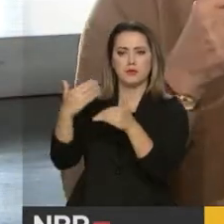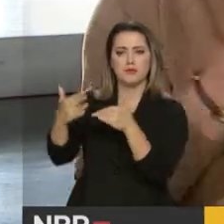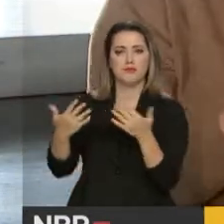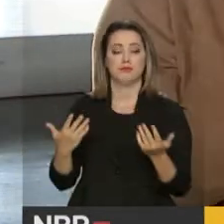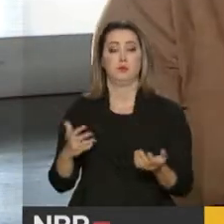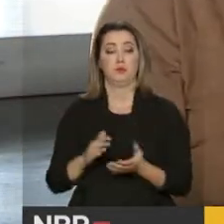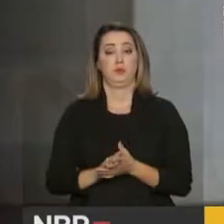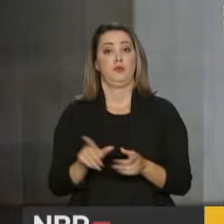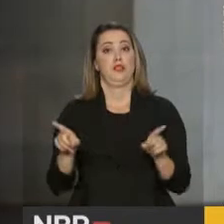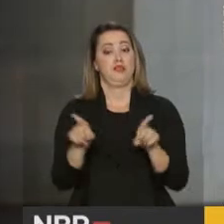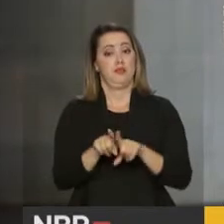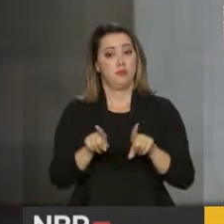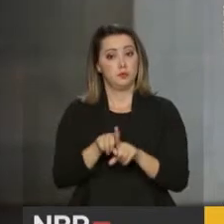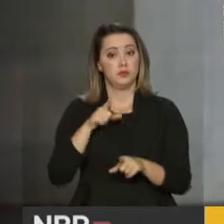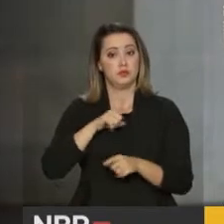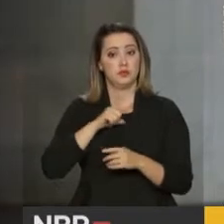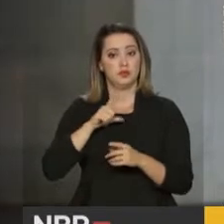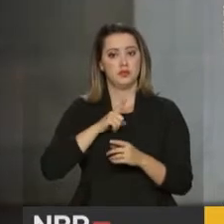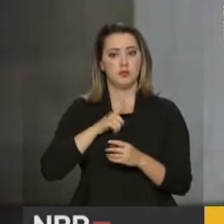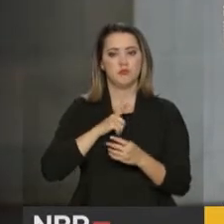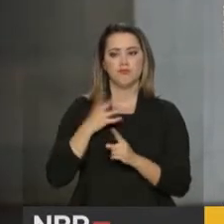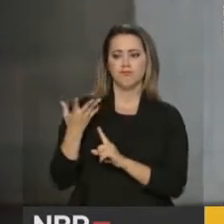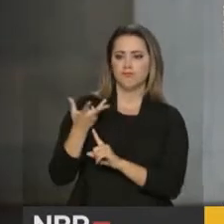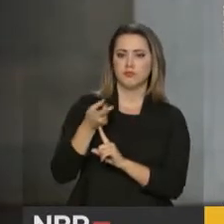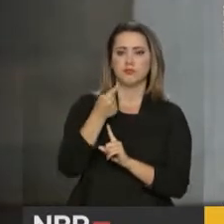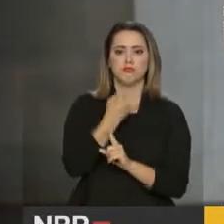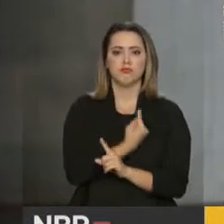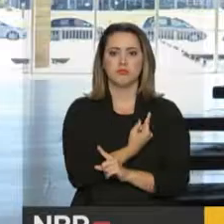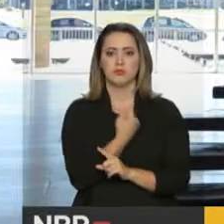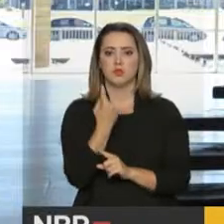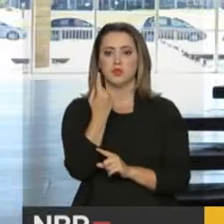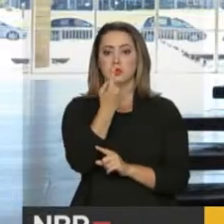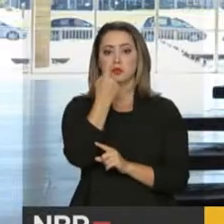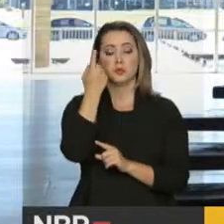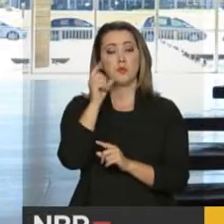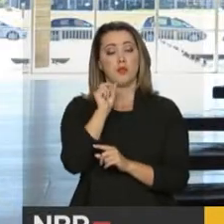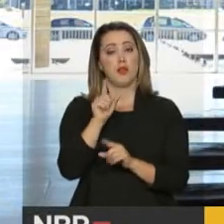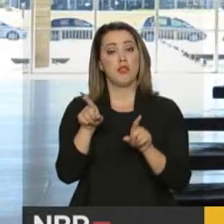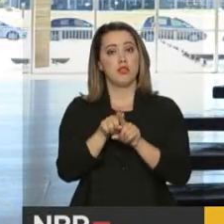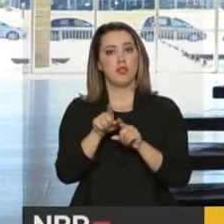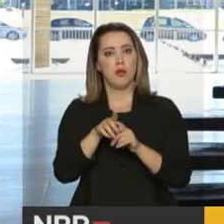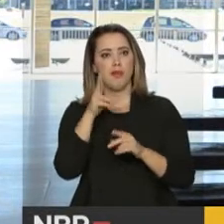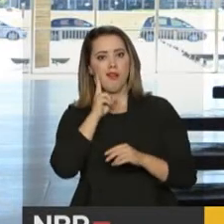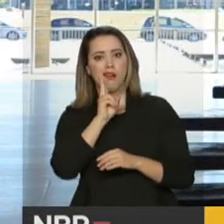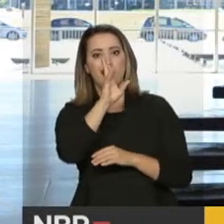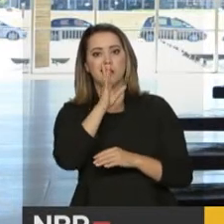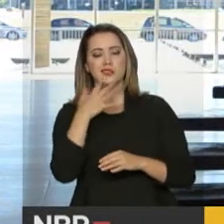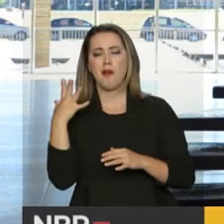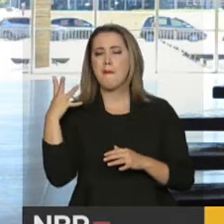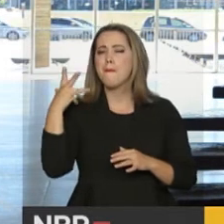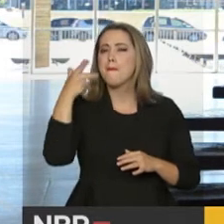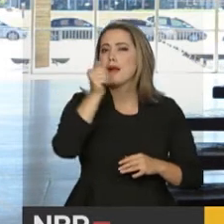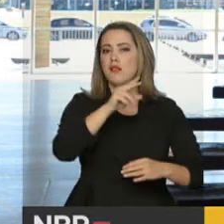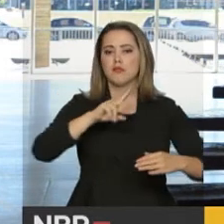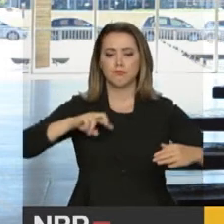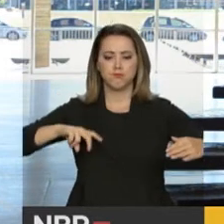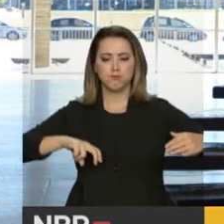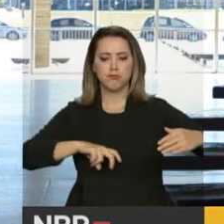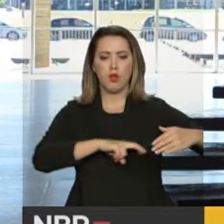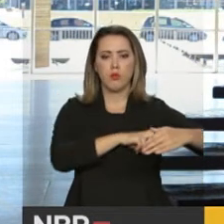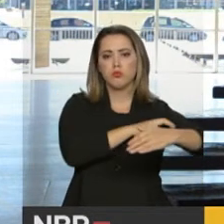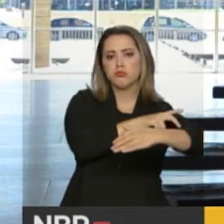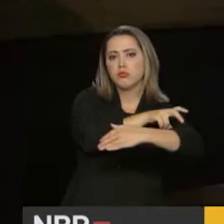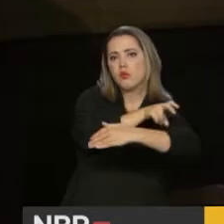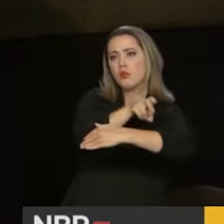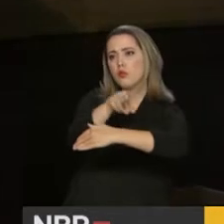aberturas. Temos também a escultura Ponto de Encontro, de Mery Vieira, e a escada maravilhosa, a escala helicoidal,